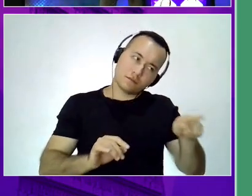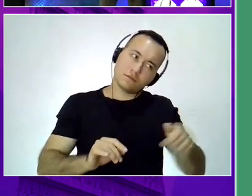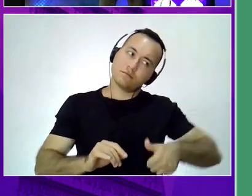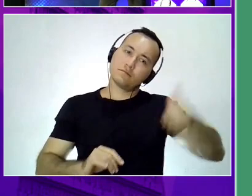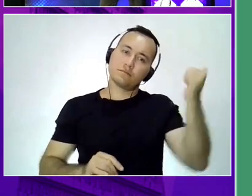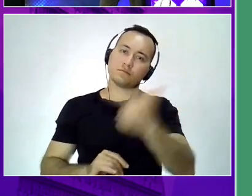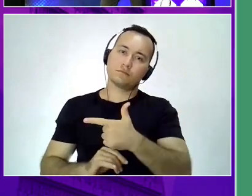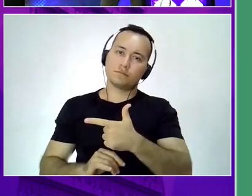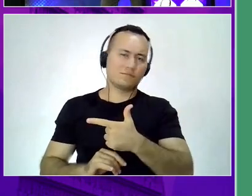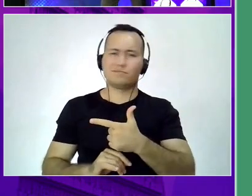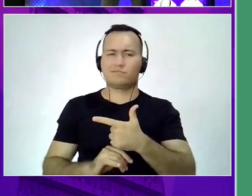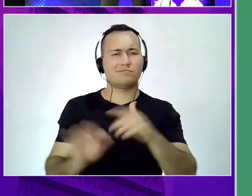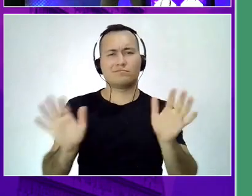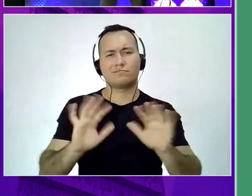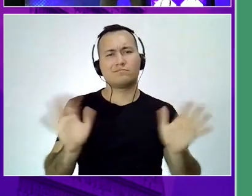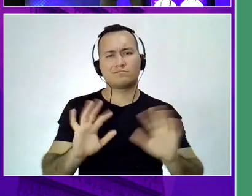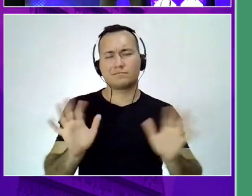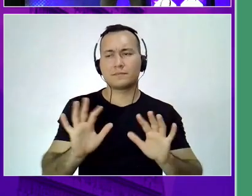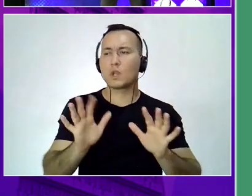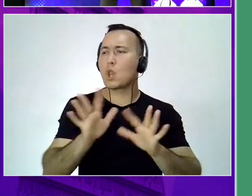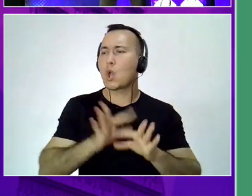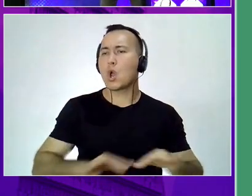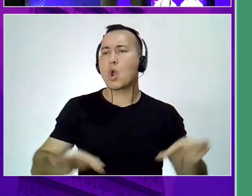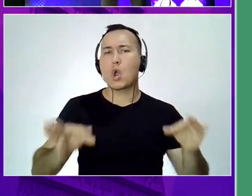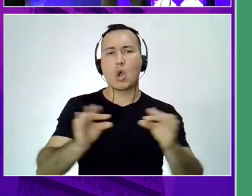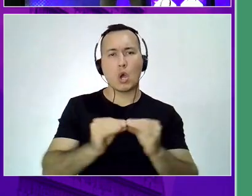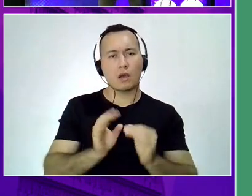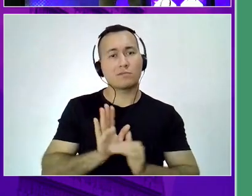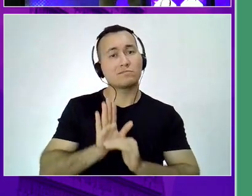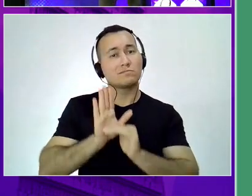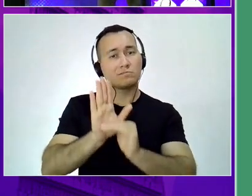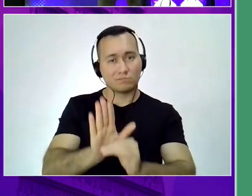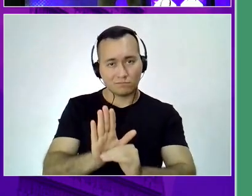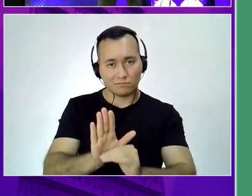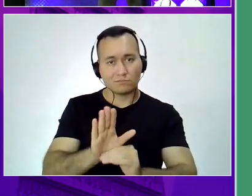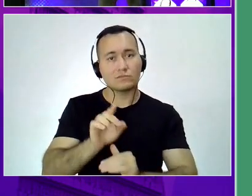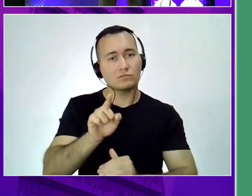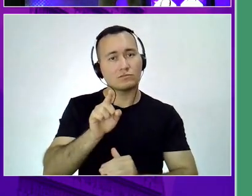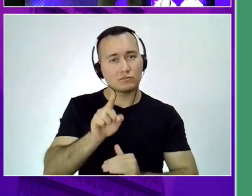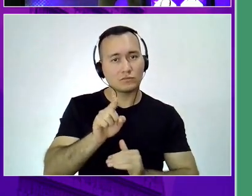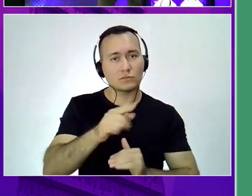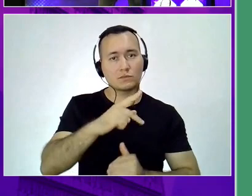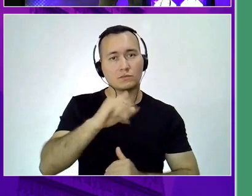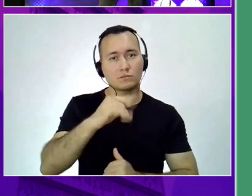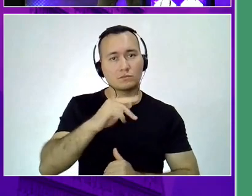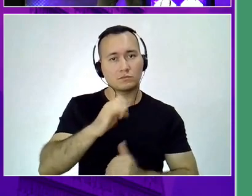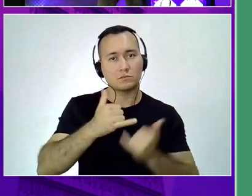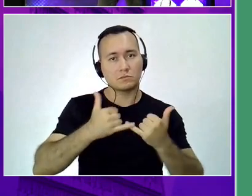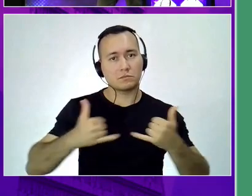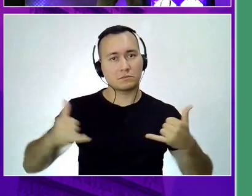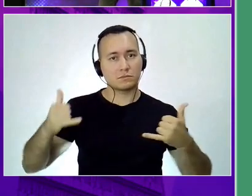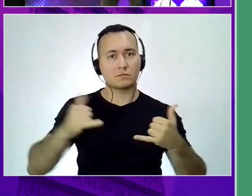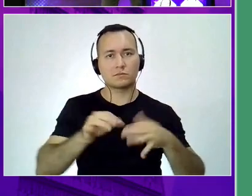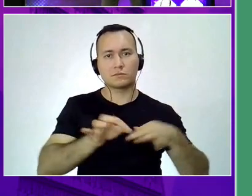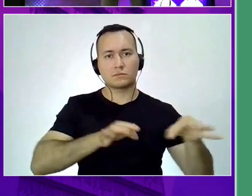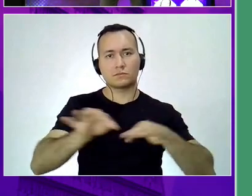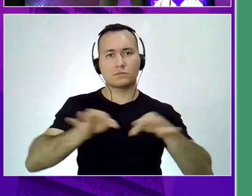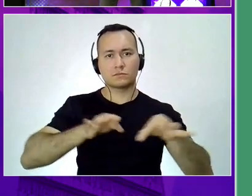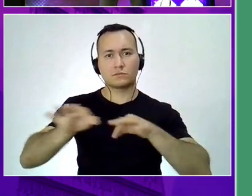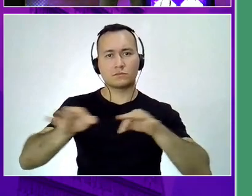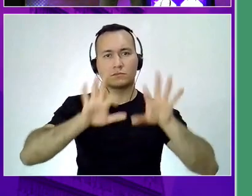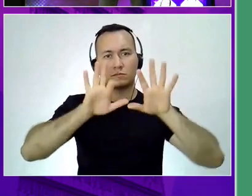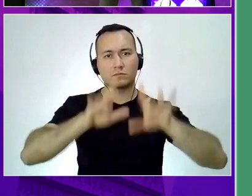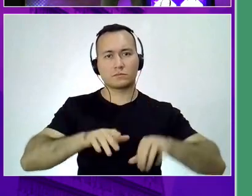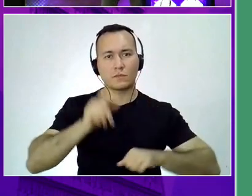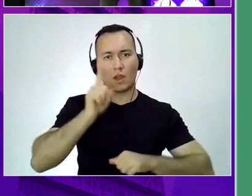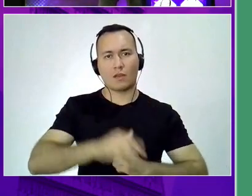tentam te dar ferramental para te implementar o teu pipeline. Antes de chegar nas ferramentas, pense no pipeline.